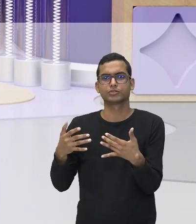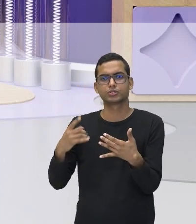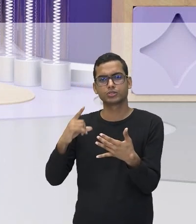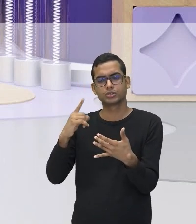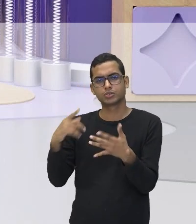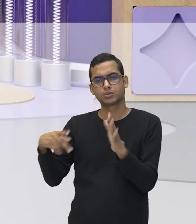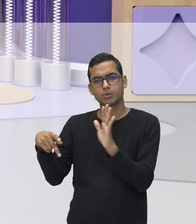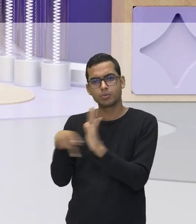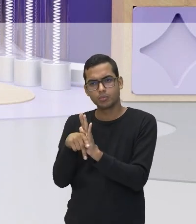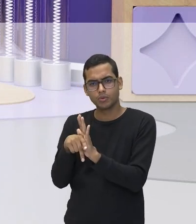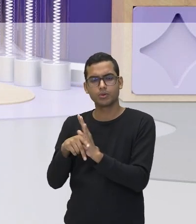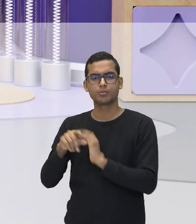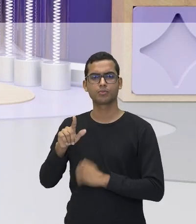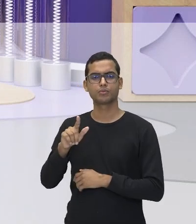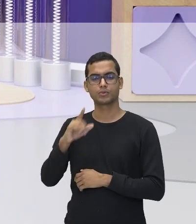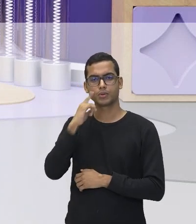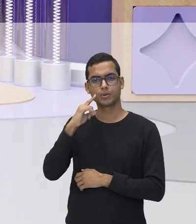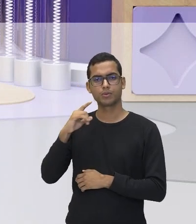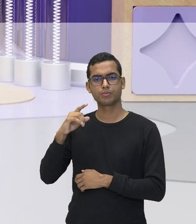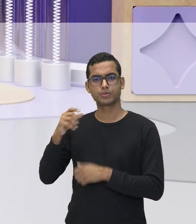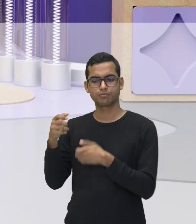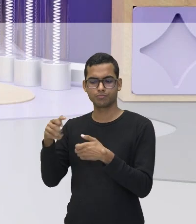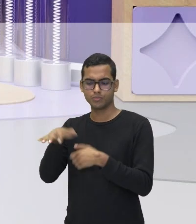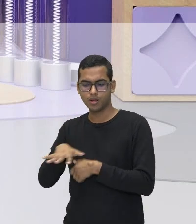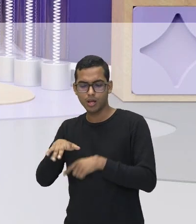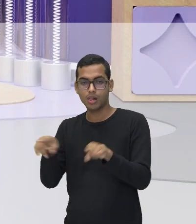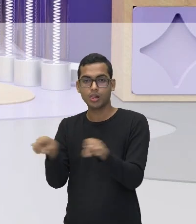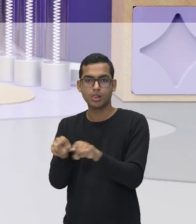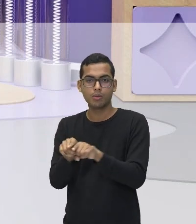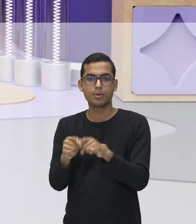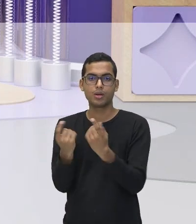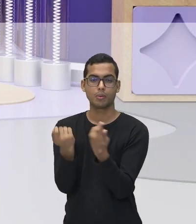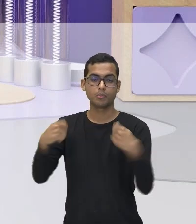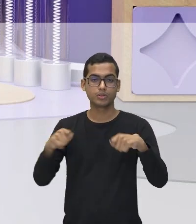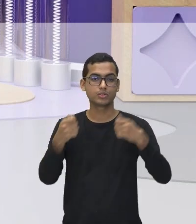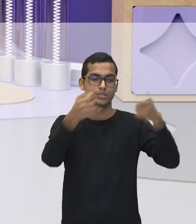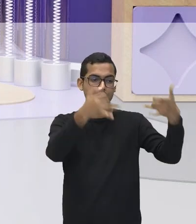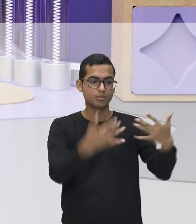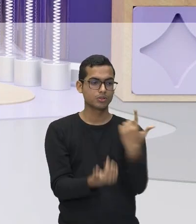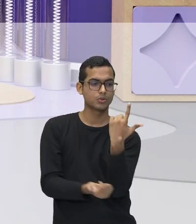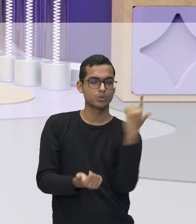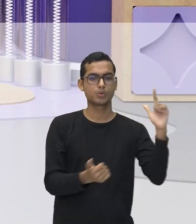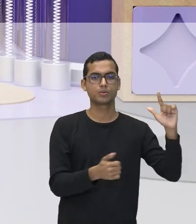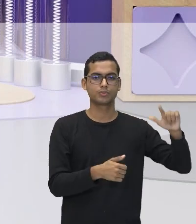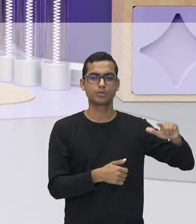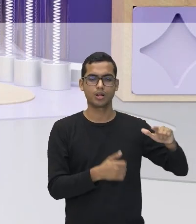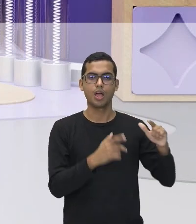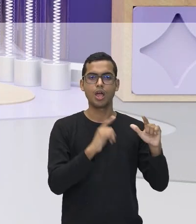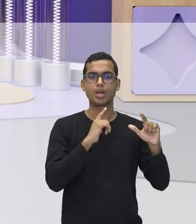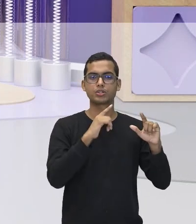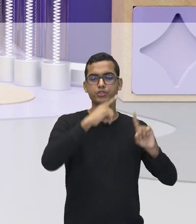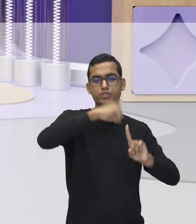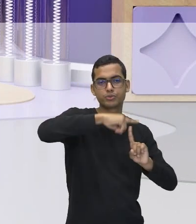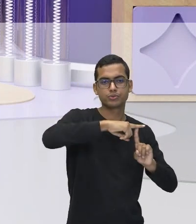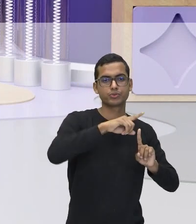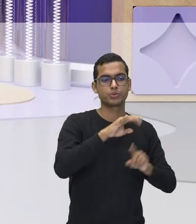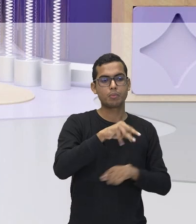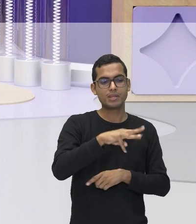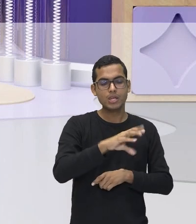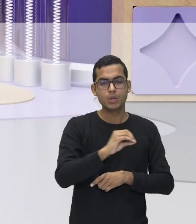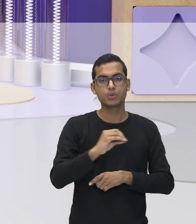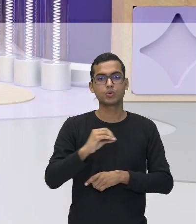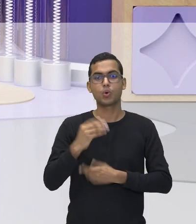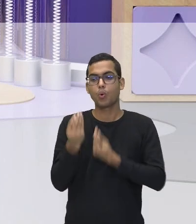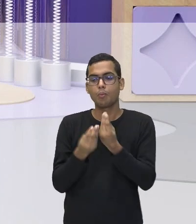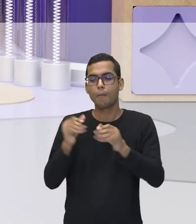contado de outro. Vamos ver agora aqui, olha aqui do meu lado, os tipos de mito. Os mitos